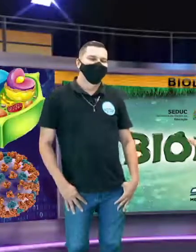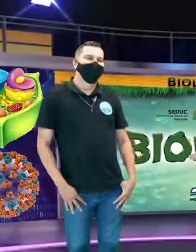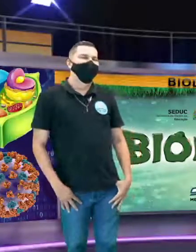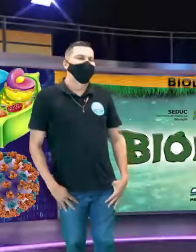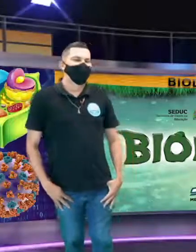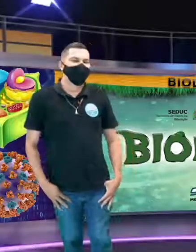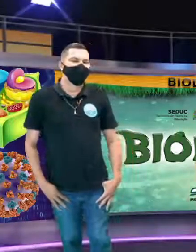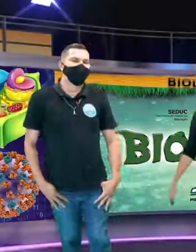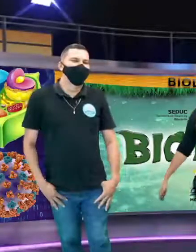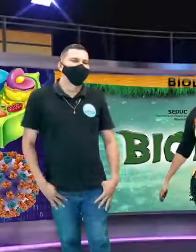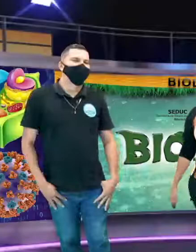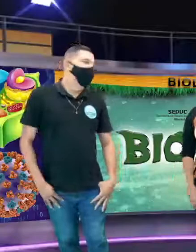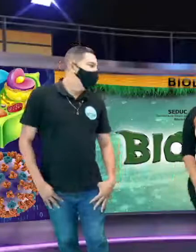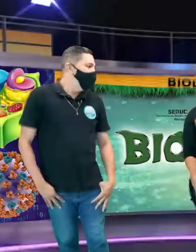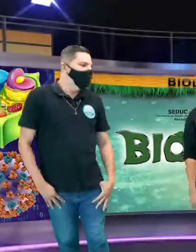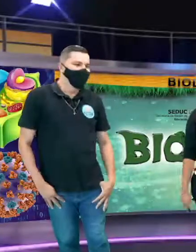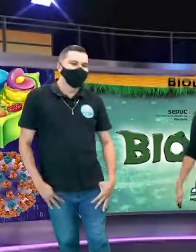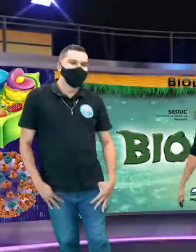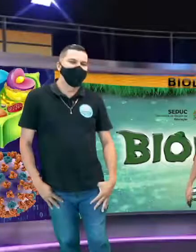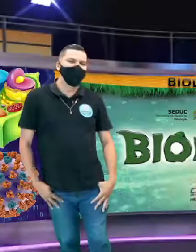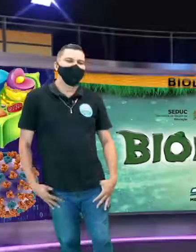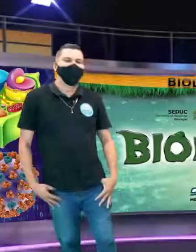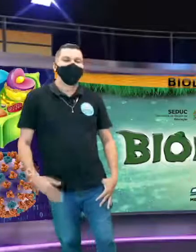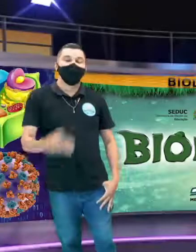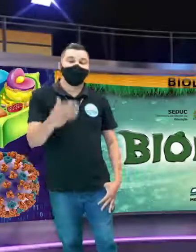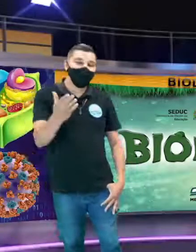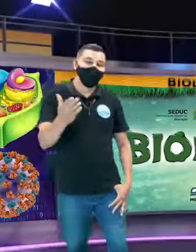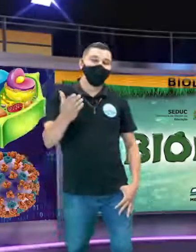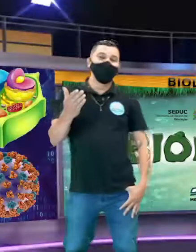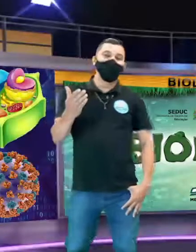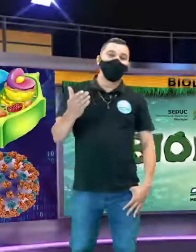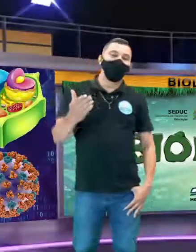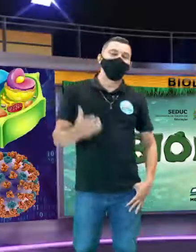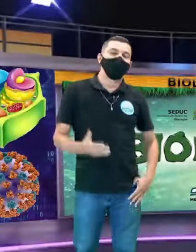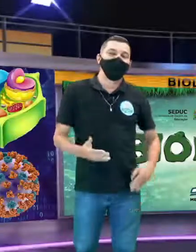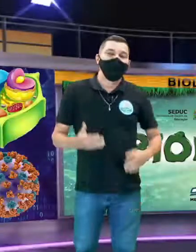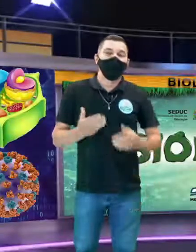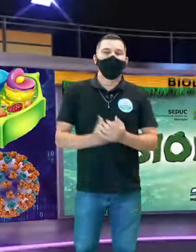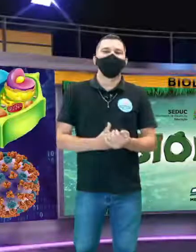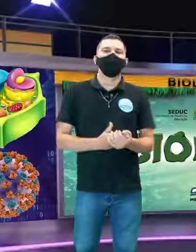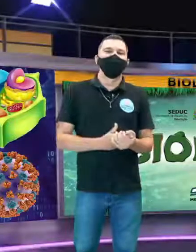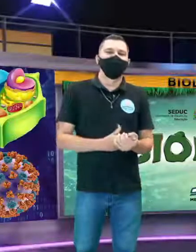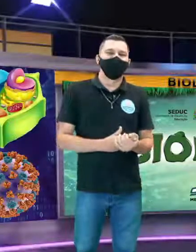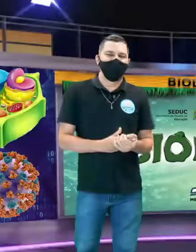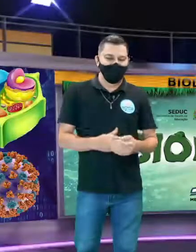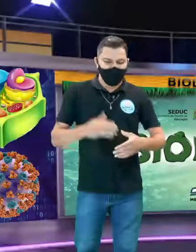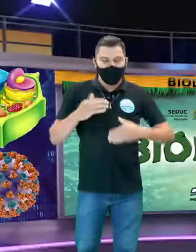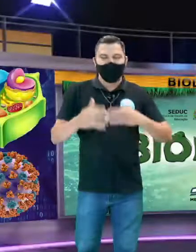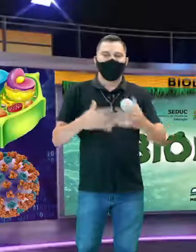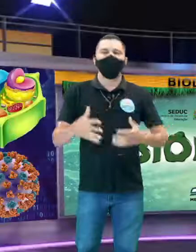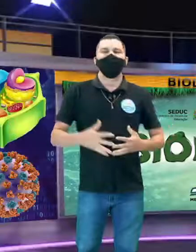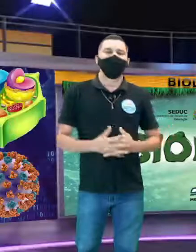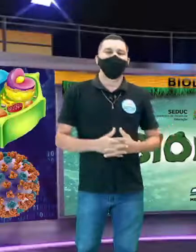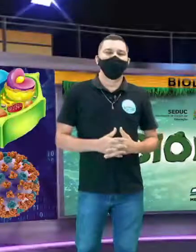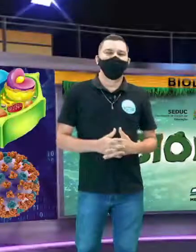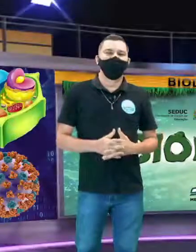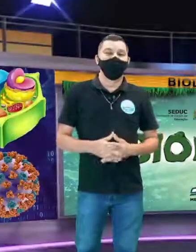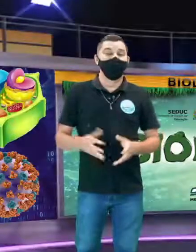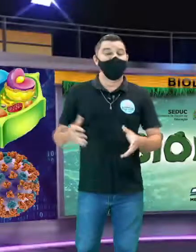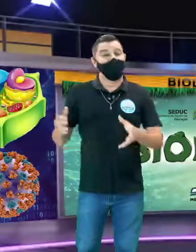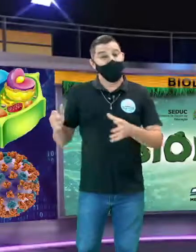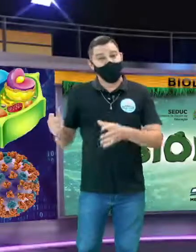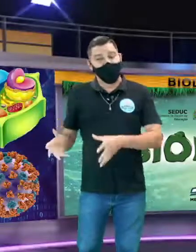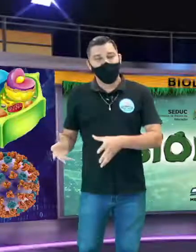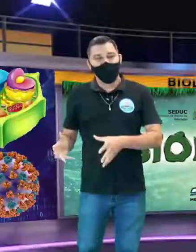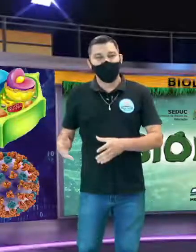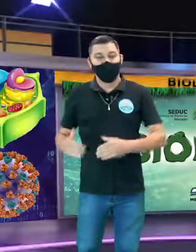professor Silvio? Dá uma alô para a galera. Tudo bem, professora Tabita? Sejam todos bem-vindos. Mais um ano aqui da caminhada de vocês.